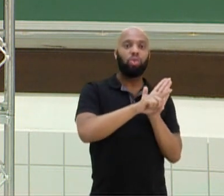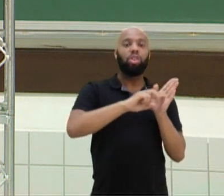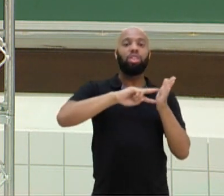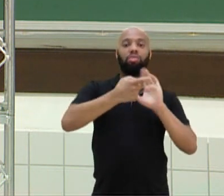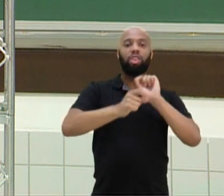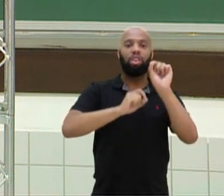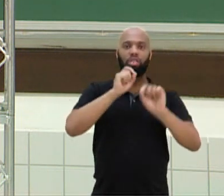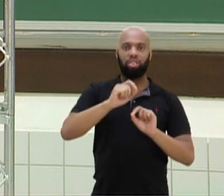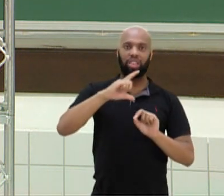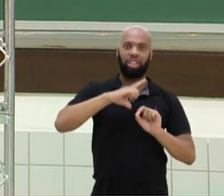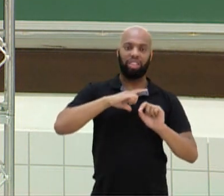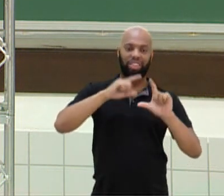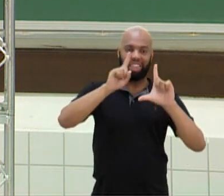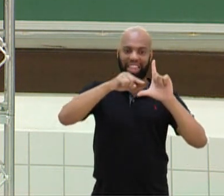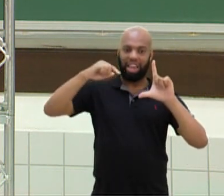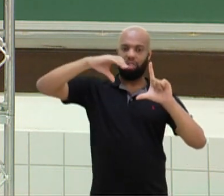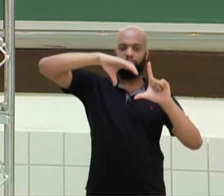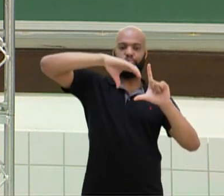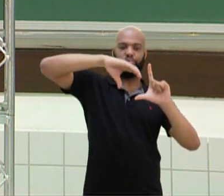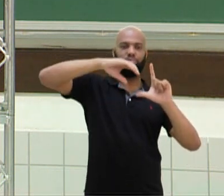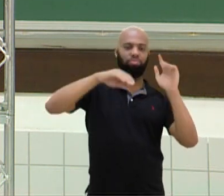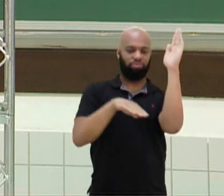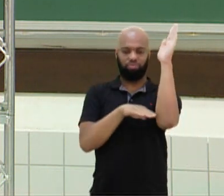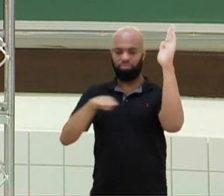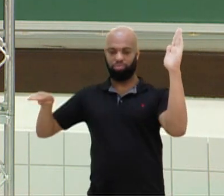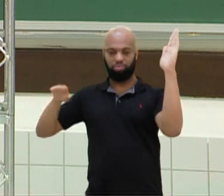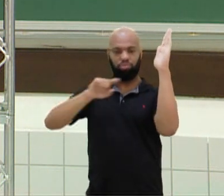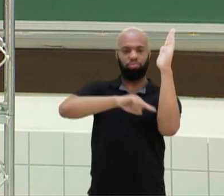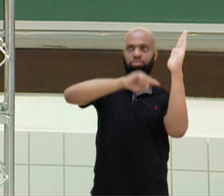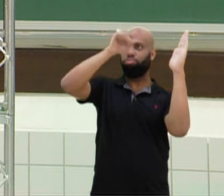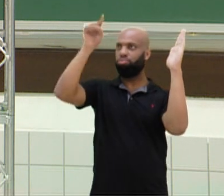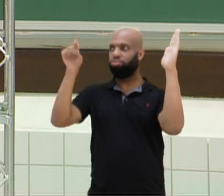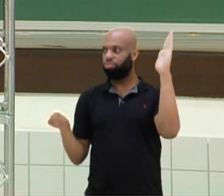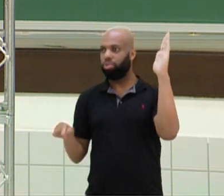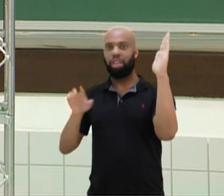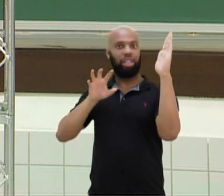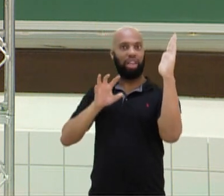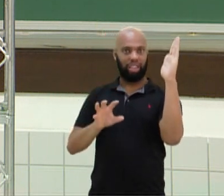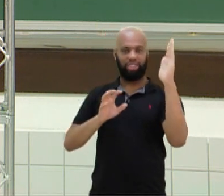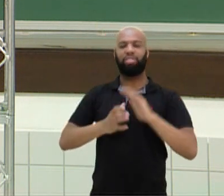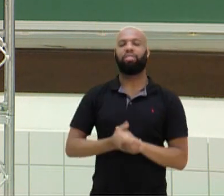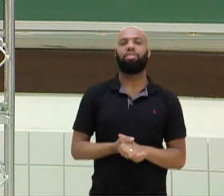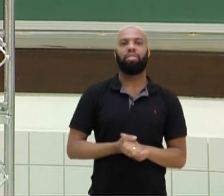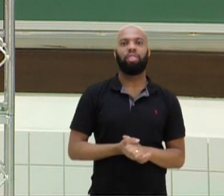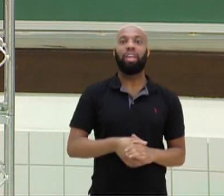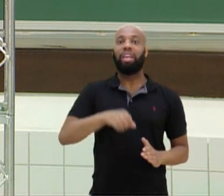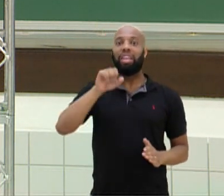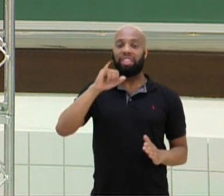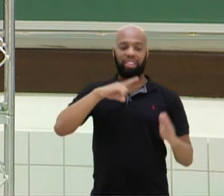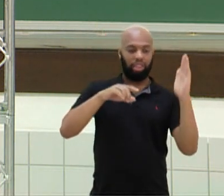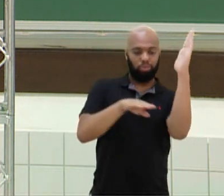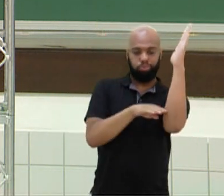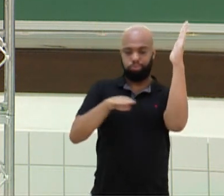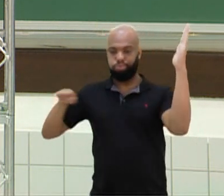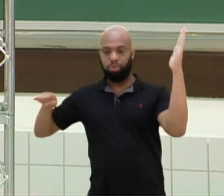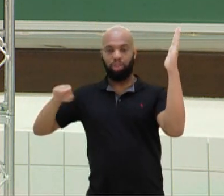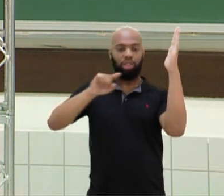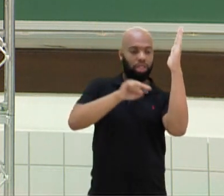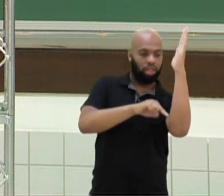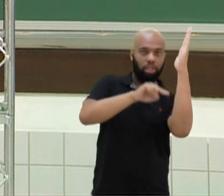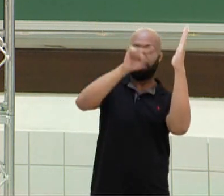é o 5. Coeficiente C é o menos 6. Primeira análise nessa função, o A